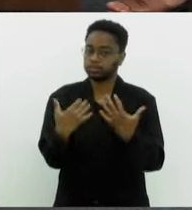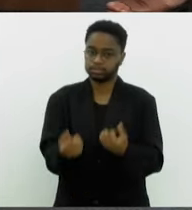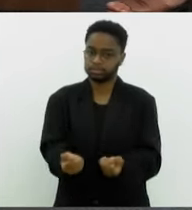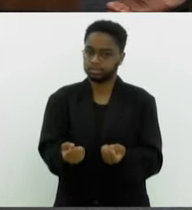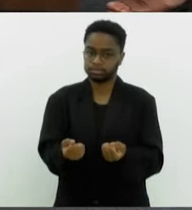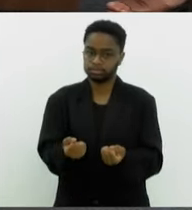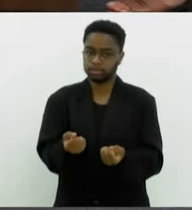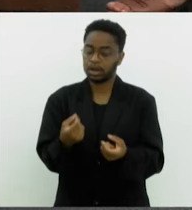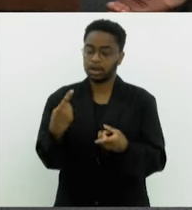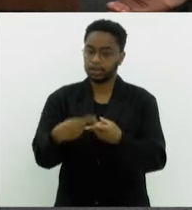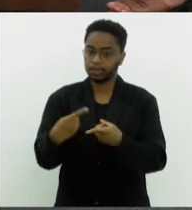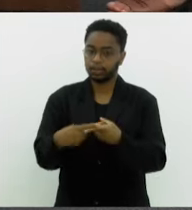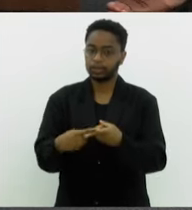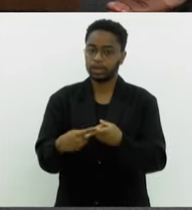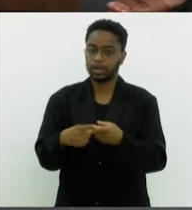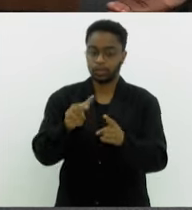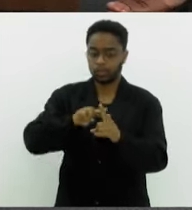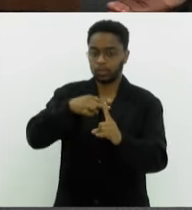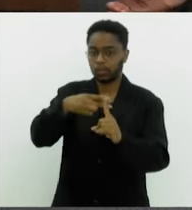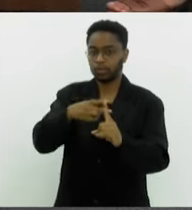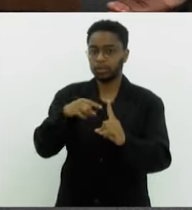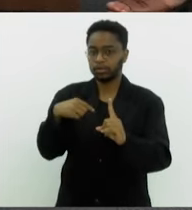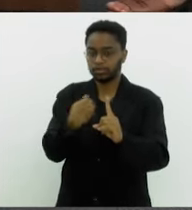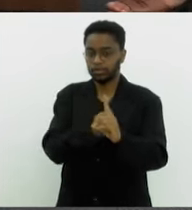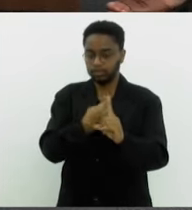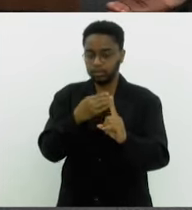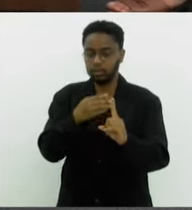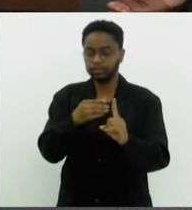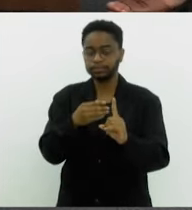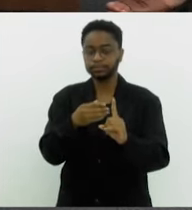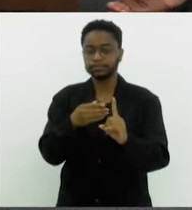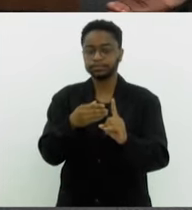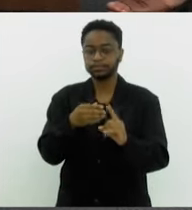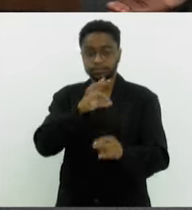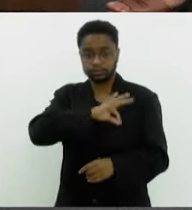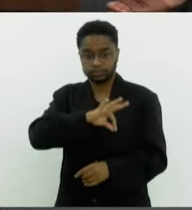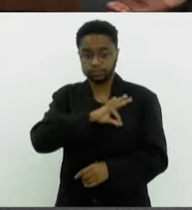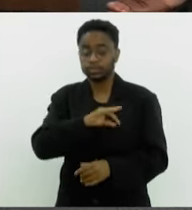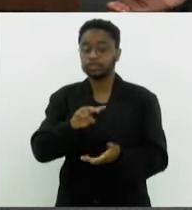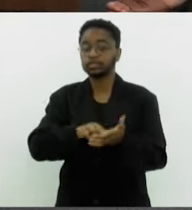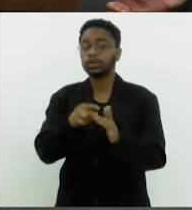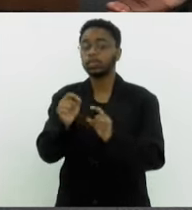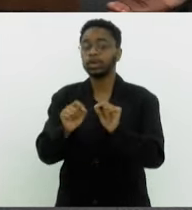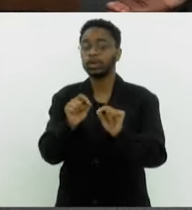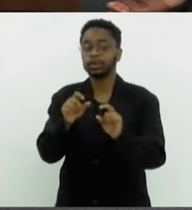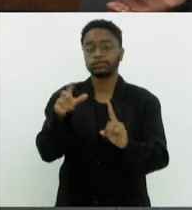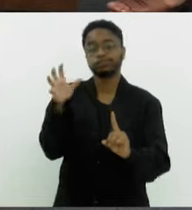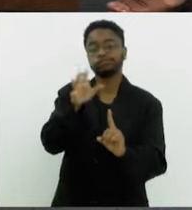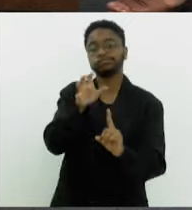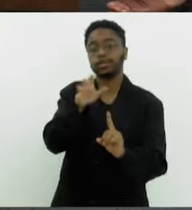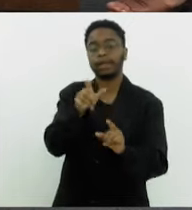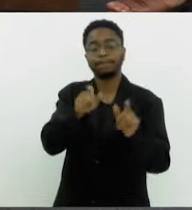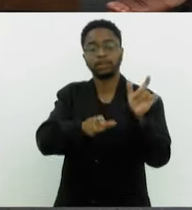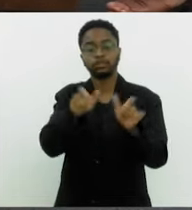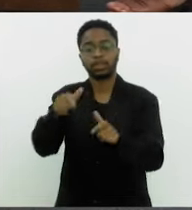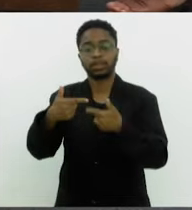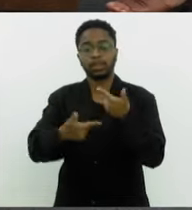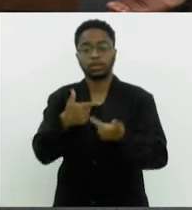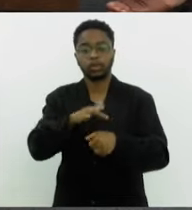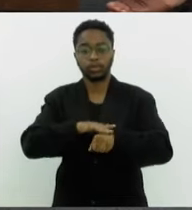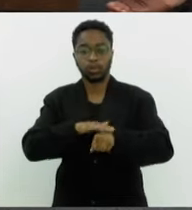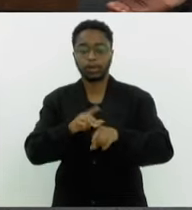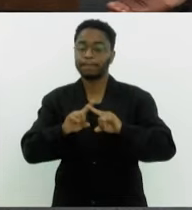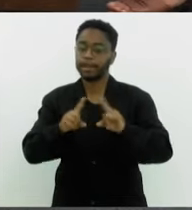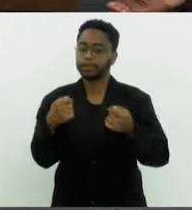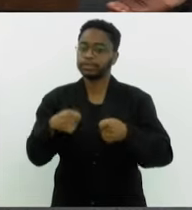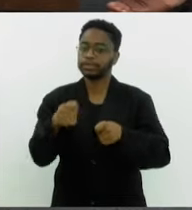Essa gratificação, na nossa avaliação, ela configura, inclusive, uma espécie de assédio por pressionar o servidor para trabalhar doente, e é fundamental rever